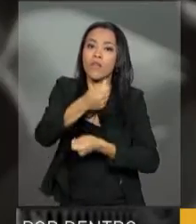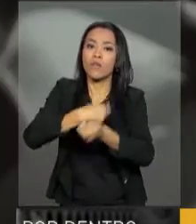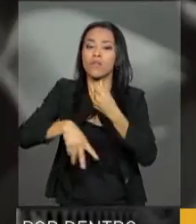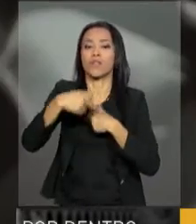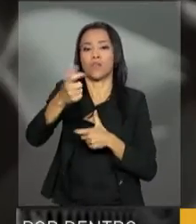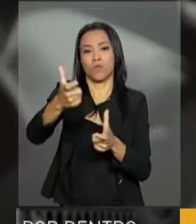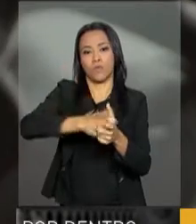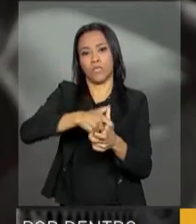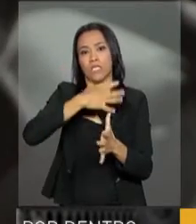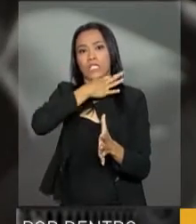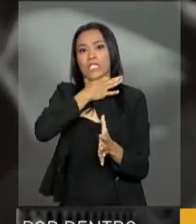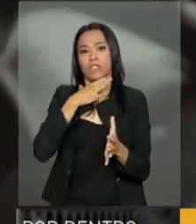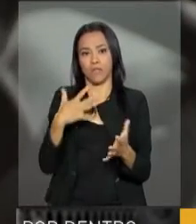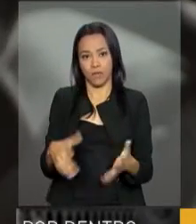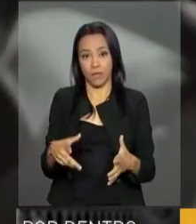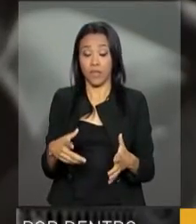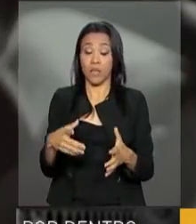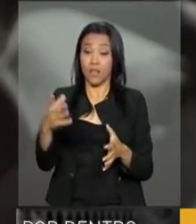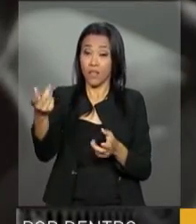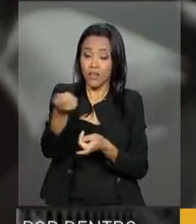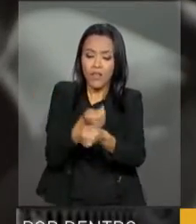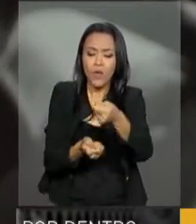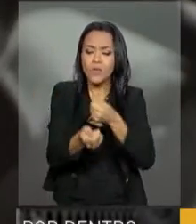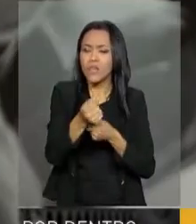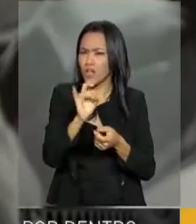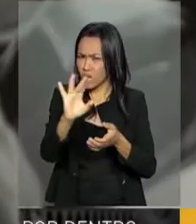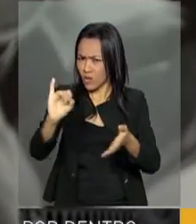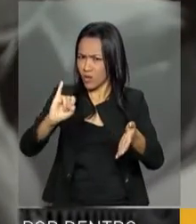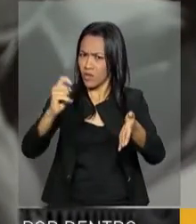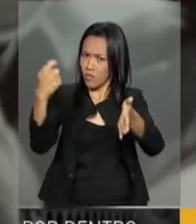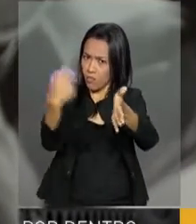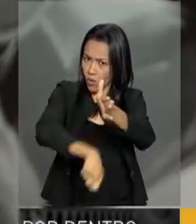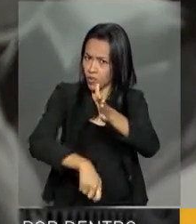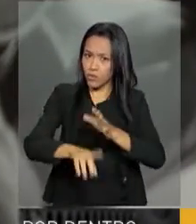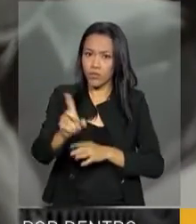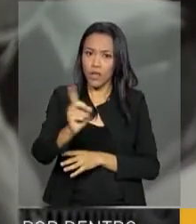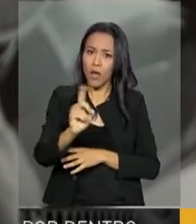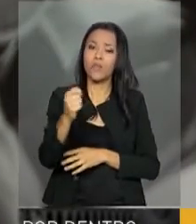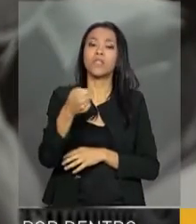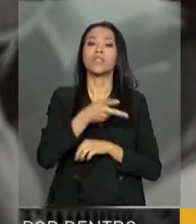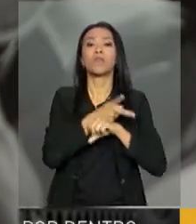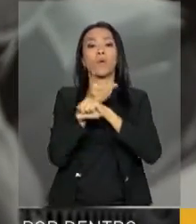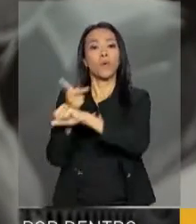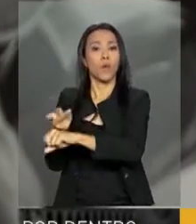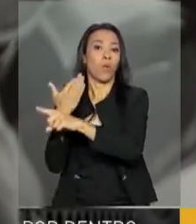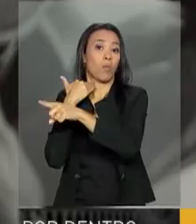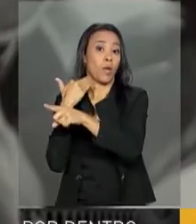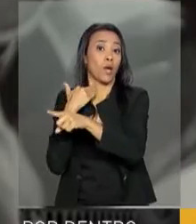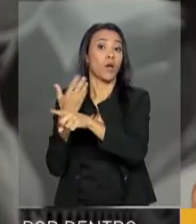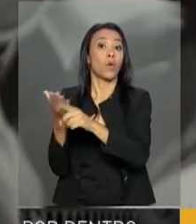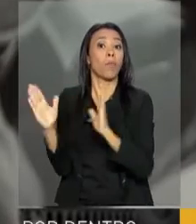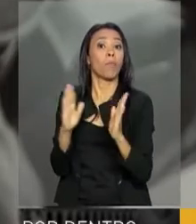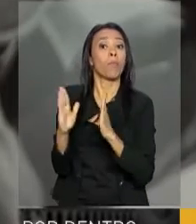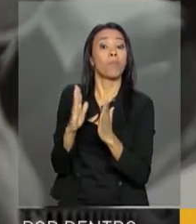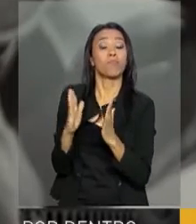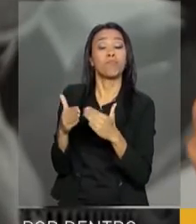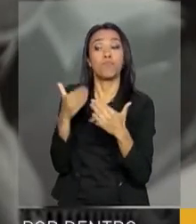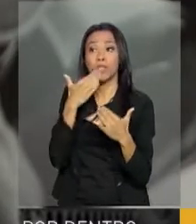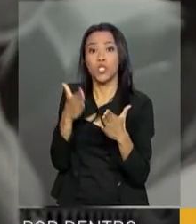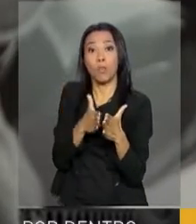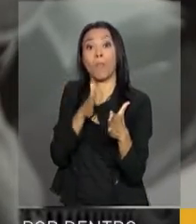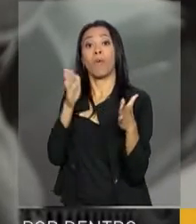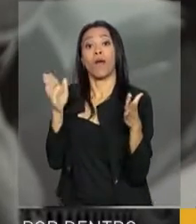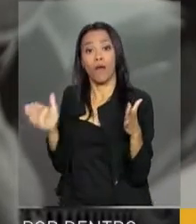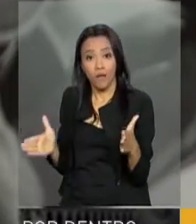dívidas. Agora, renegociar não é só o imposto, não. É bom também ir lá no banco, renegociar um prazo maior, com um